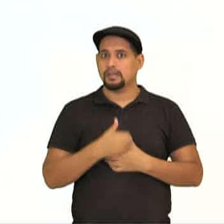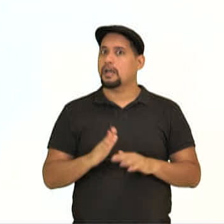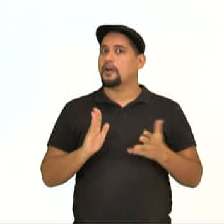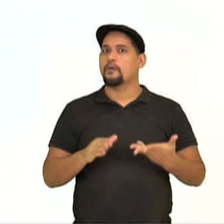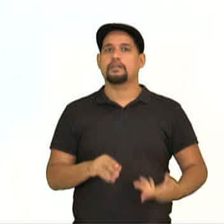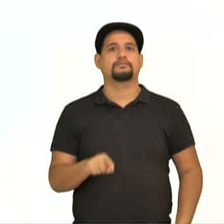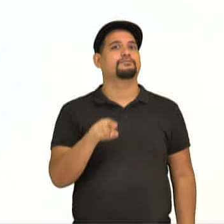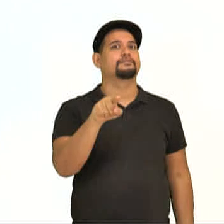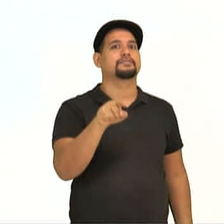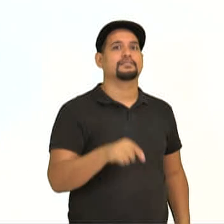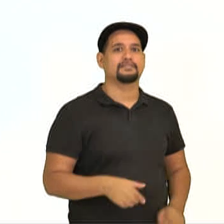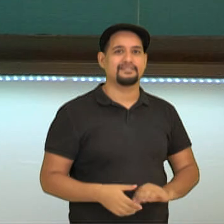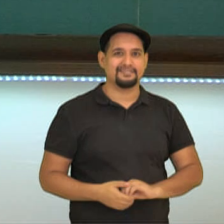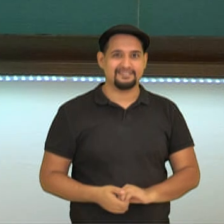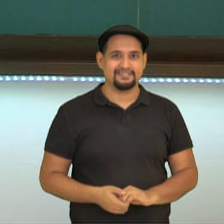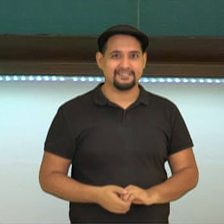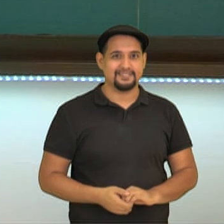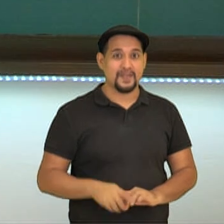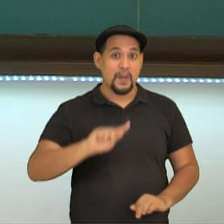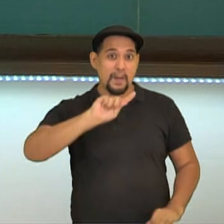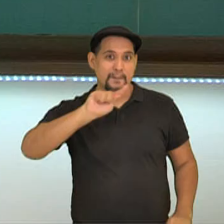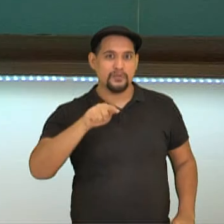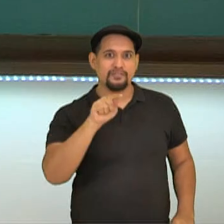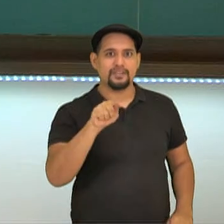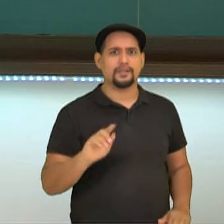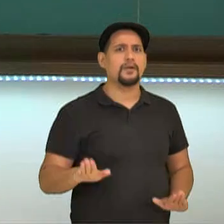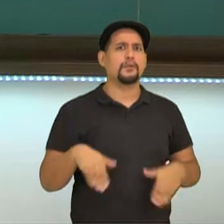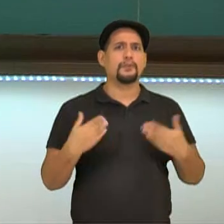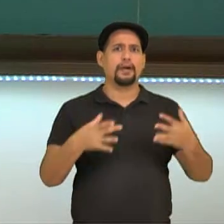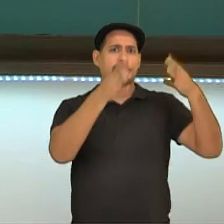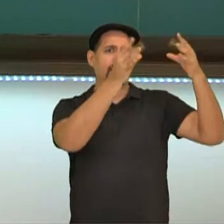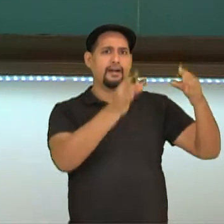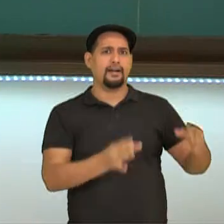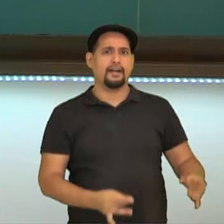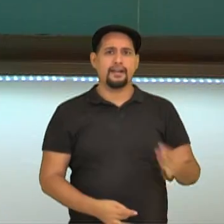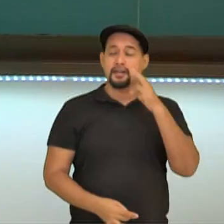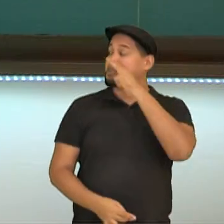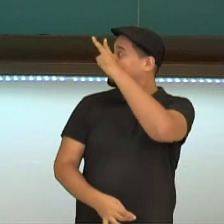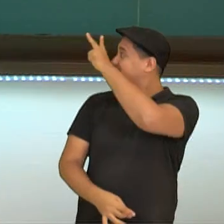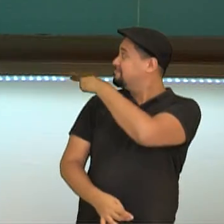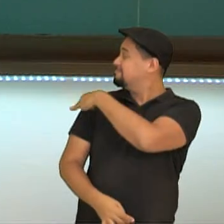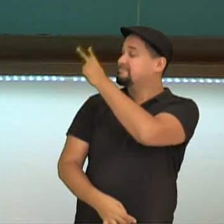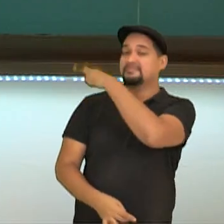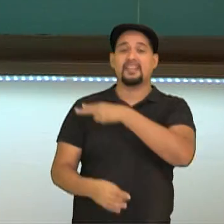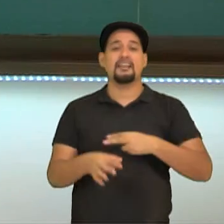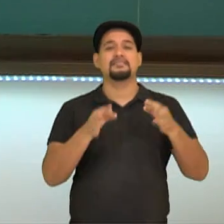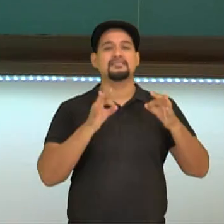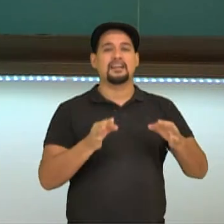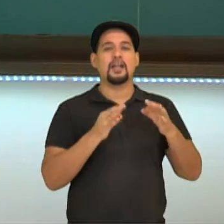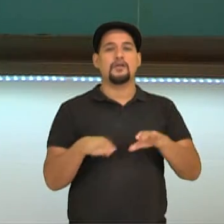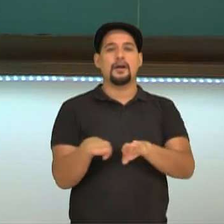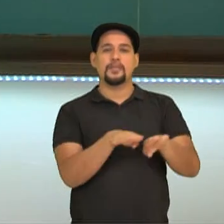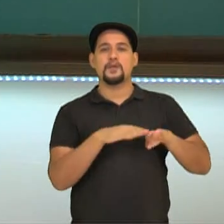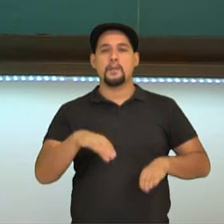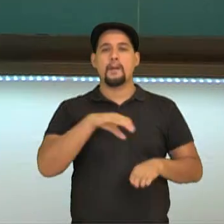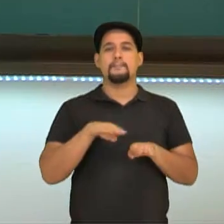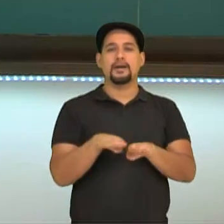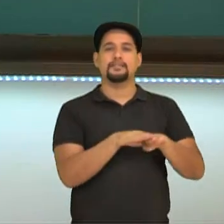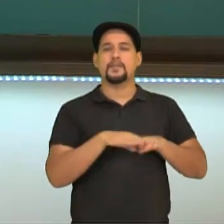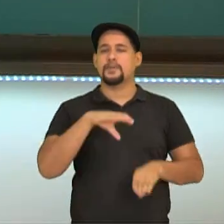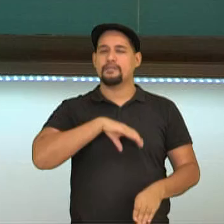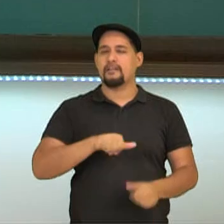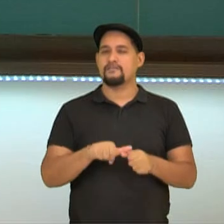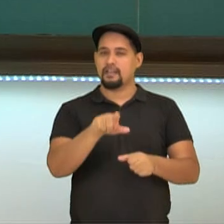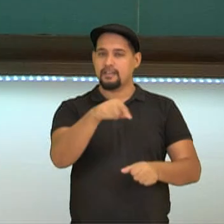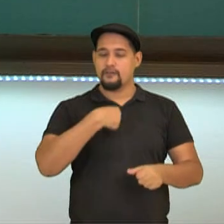com você. Ponto e vírgula. Qual delas? Qual delas está de acordo com a norma padrão?